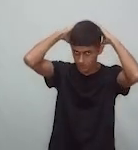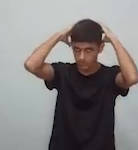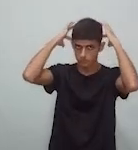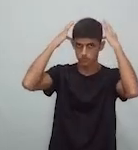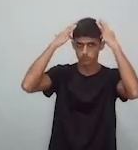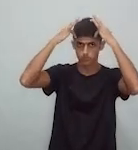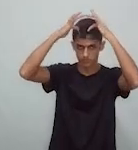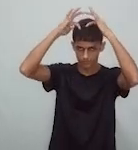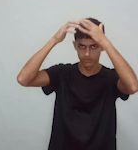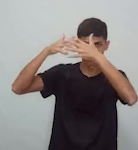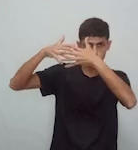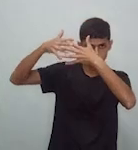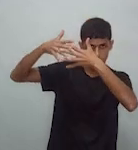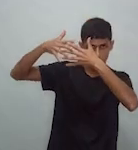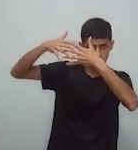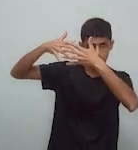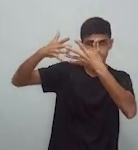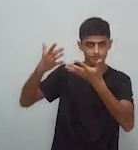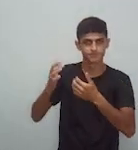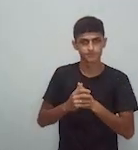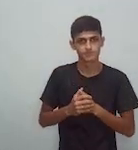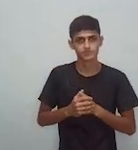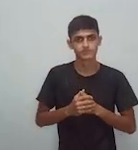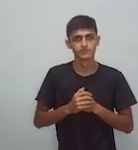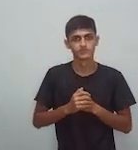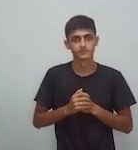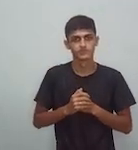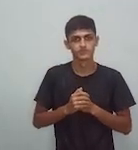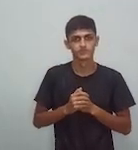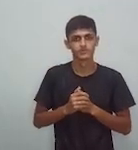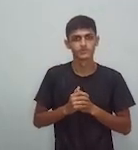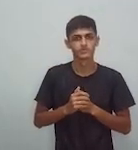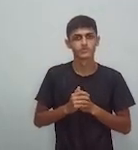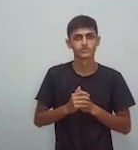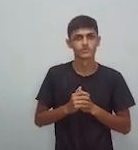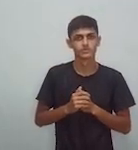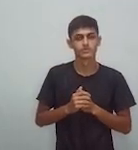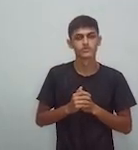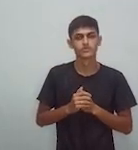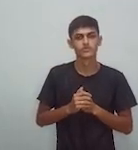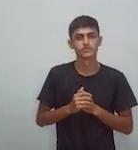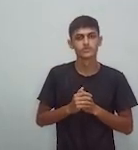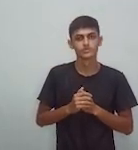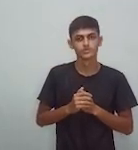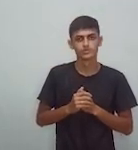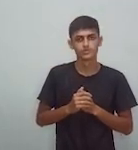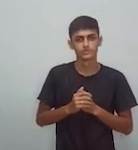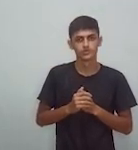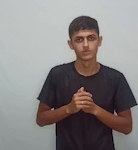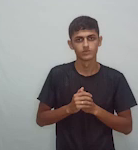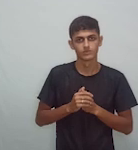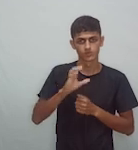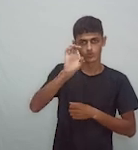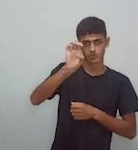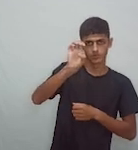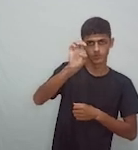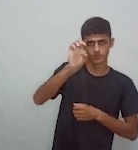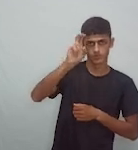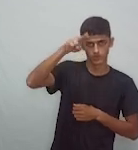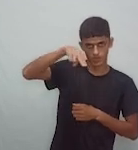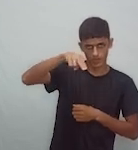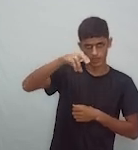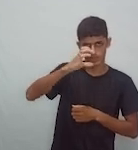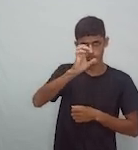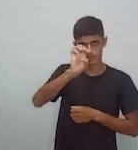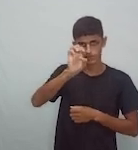vocês conseguirem ver algumas partes dessa estrutura. A gente tem 2 partes, que é a parte do encéfalo,